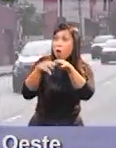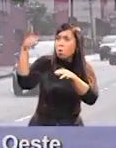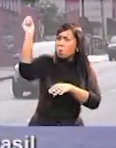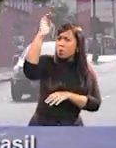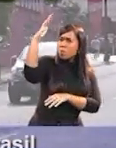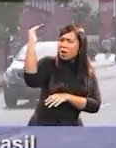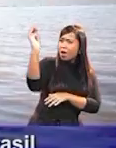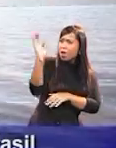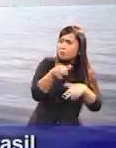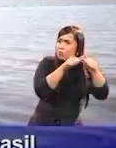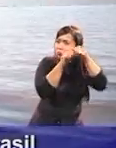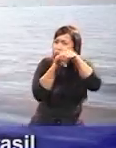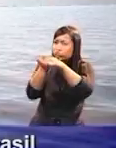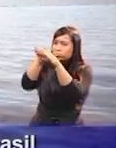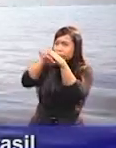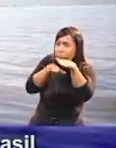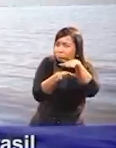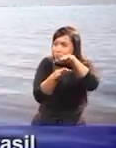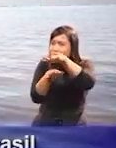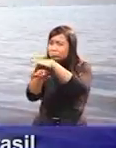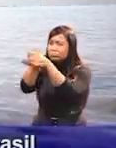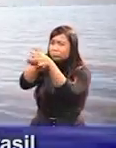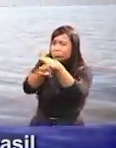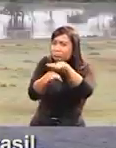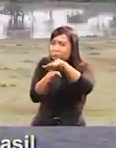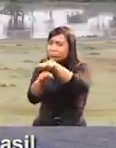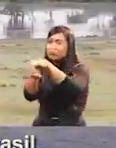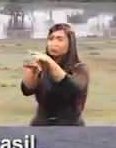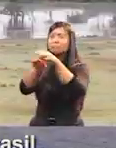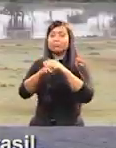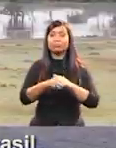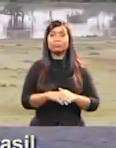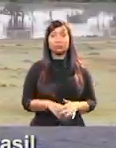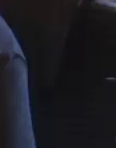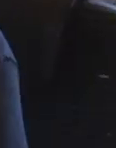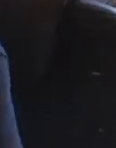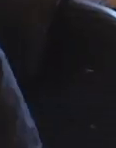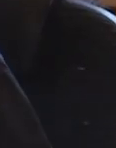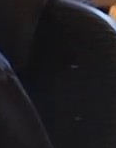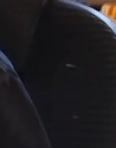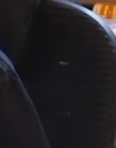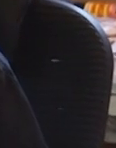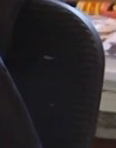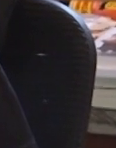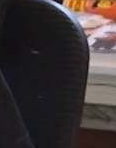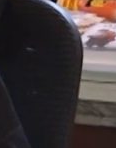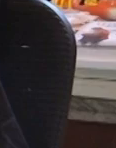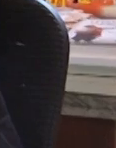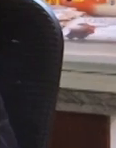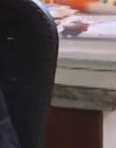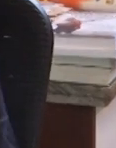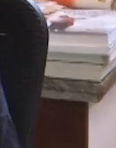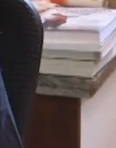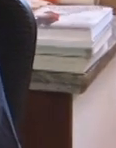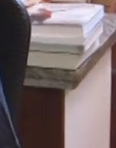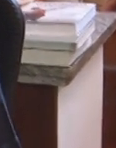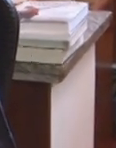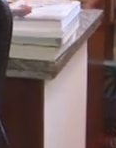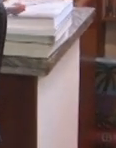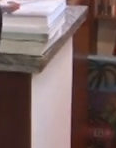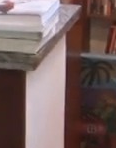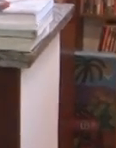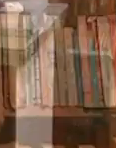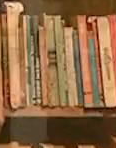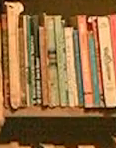oeste desbravar os sertões do Brasil. Romildo conheceu e conviveu com os